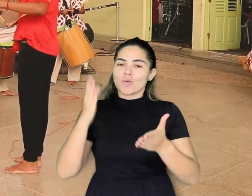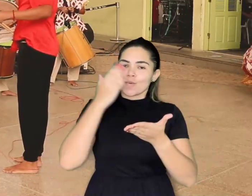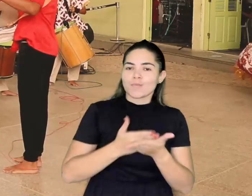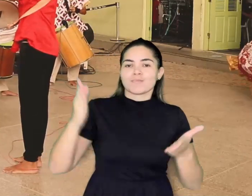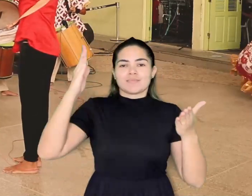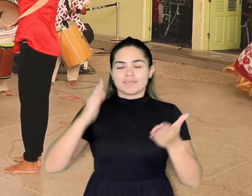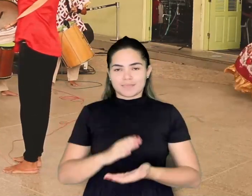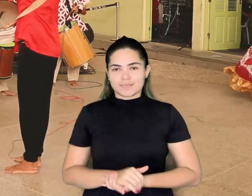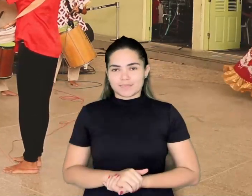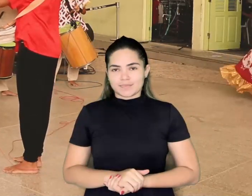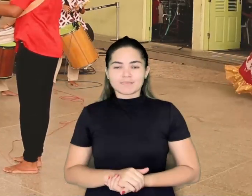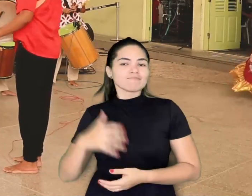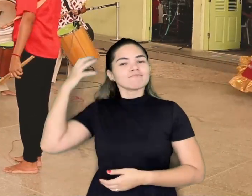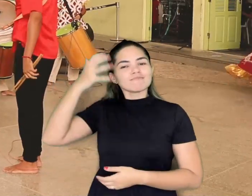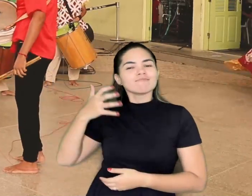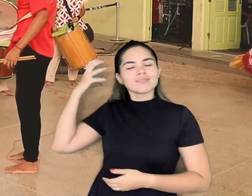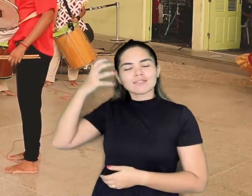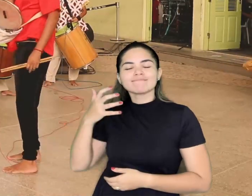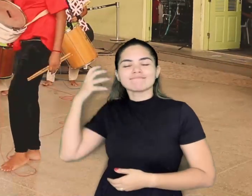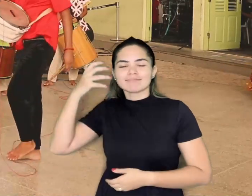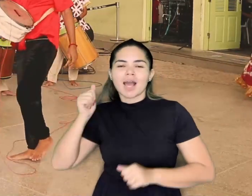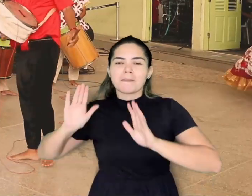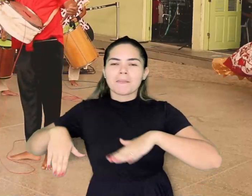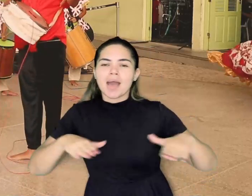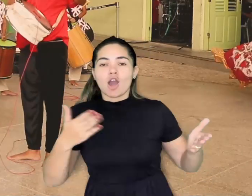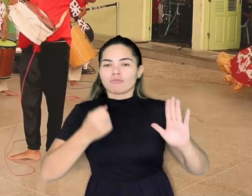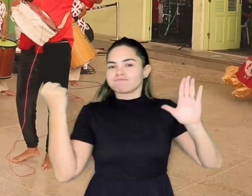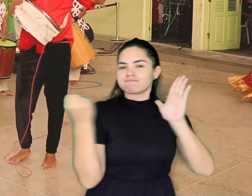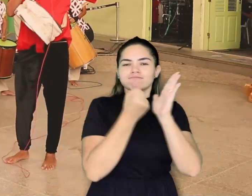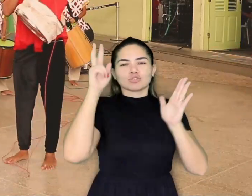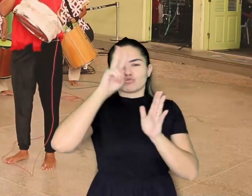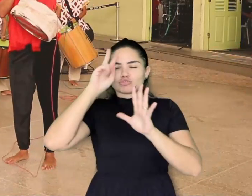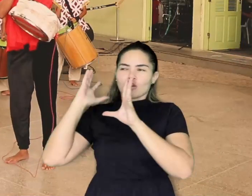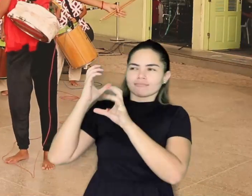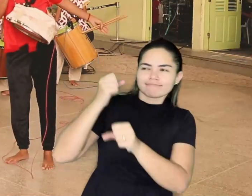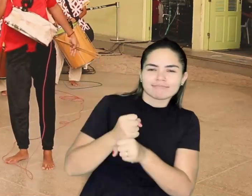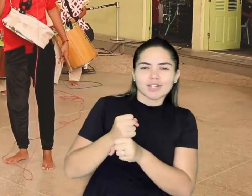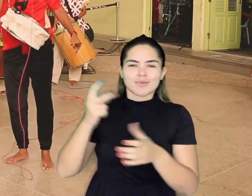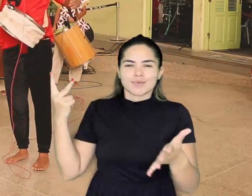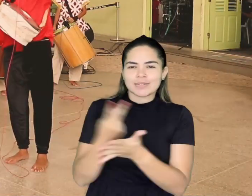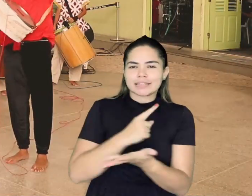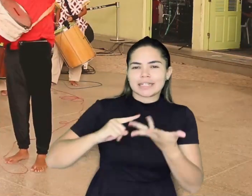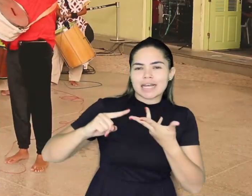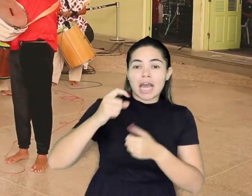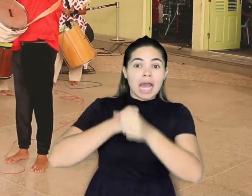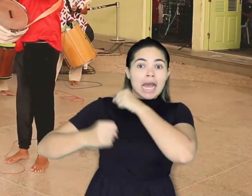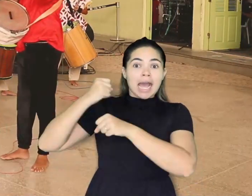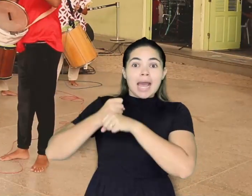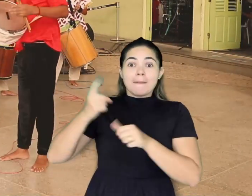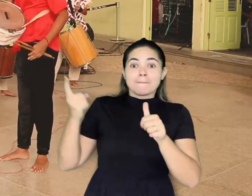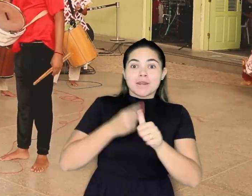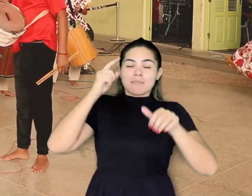o Will para dar início, né? A gente cantar nossas loas. Então a gente vai fazer um momento histórico, um resgate histórico da nossa memória, desde a